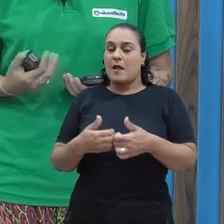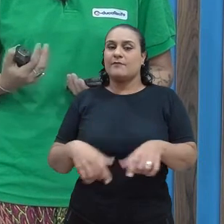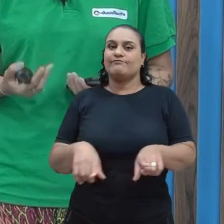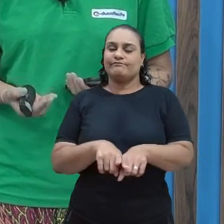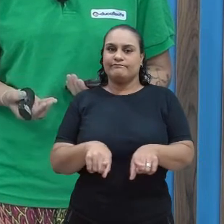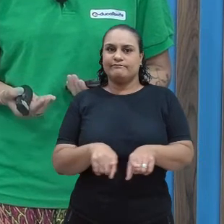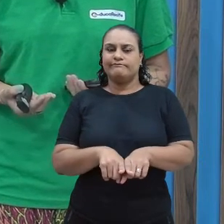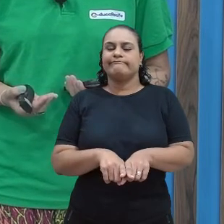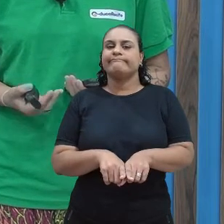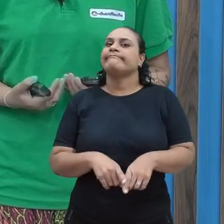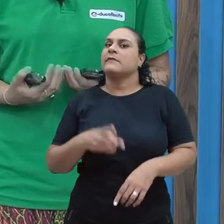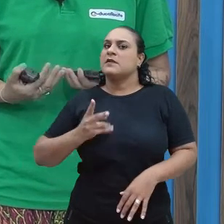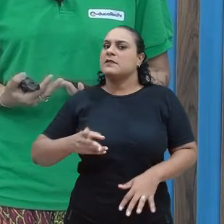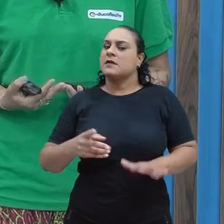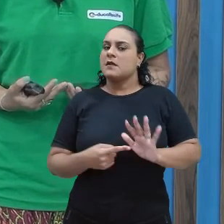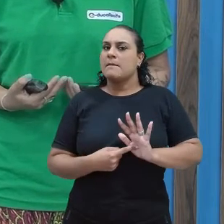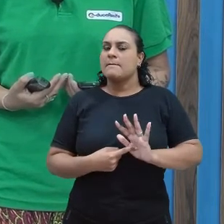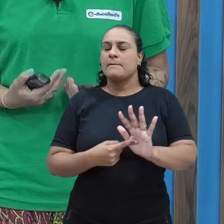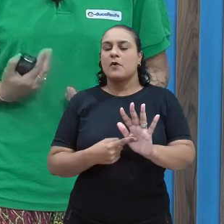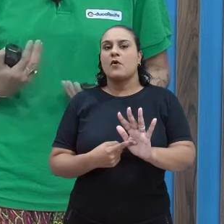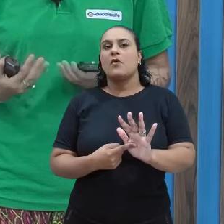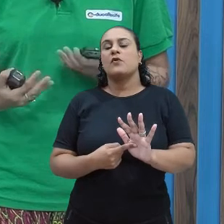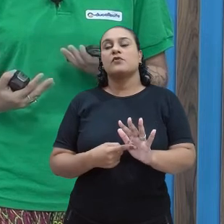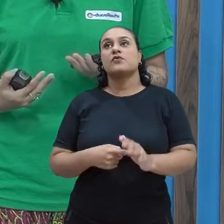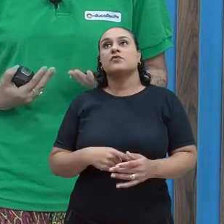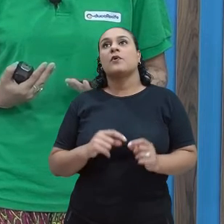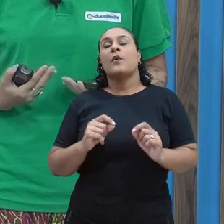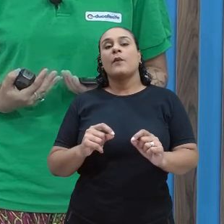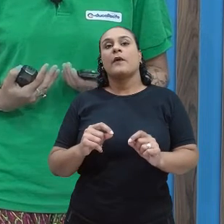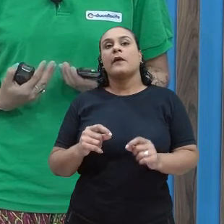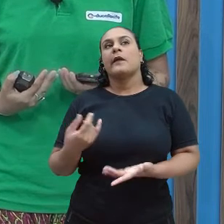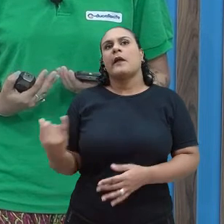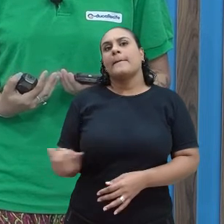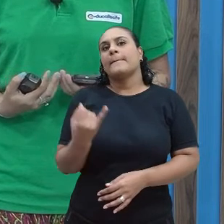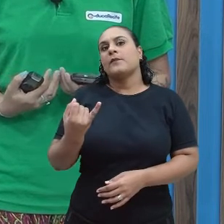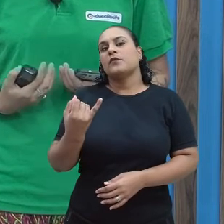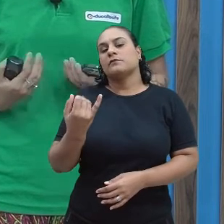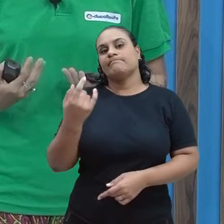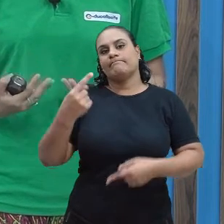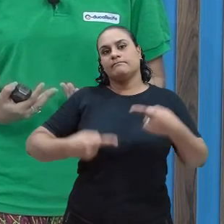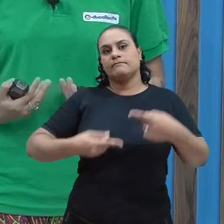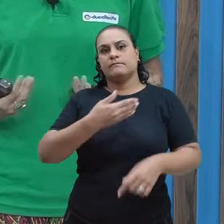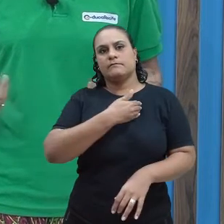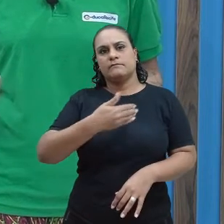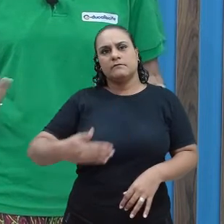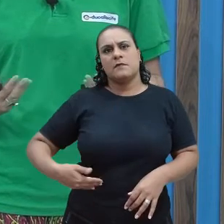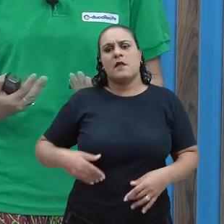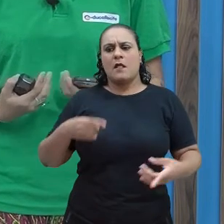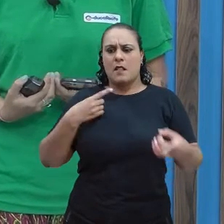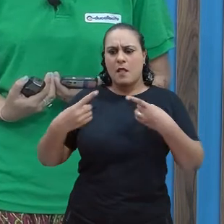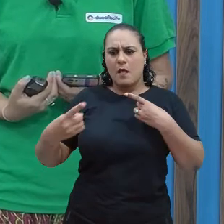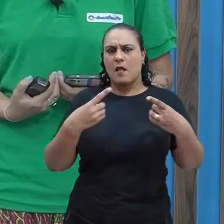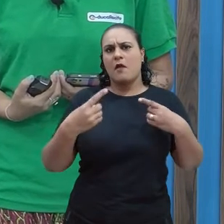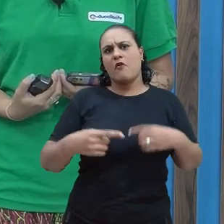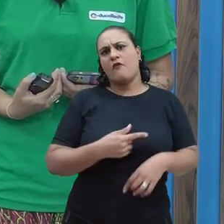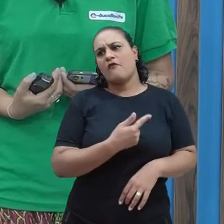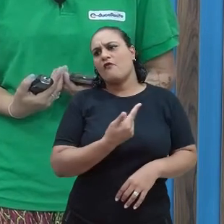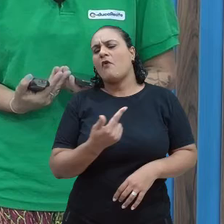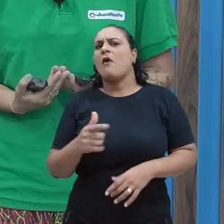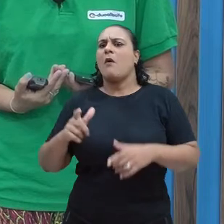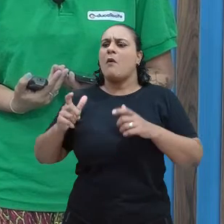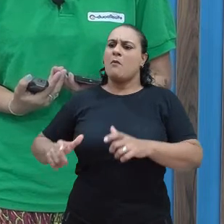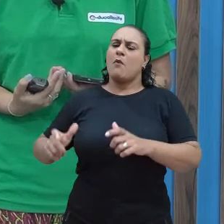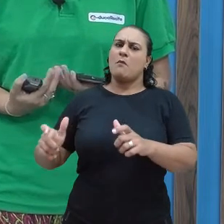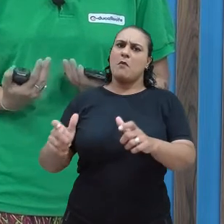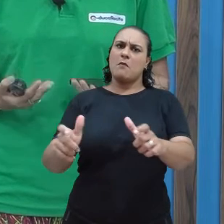a gente sempre frisa aqui que é importante que as políticas públicas dialoguem com os diversos territórios que